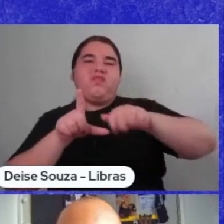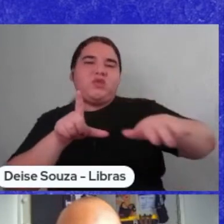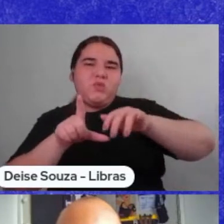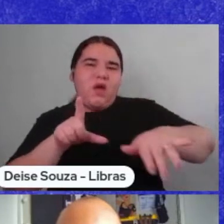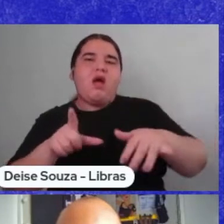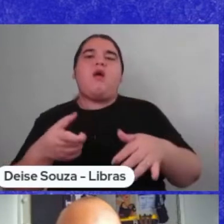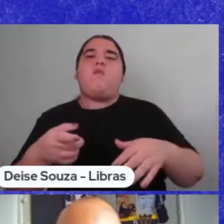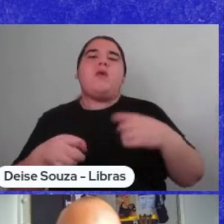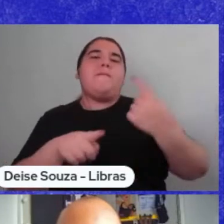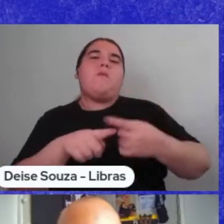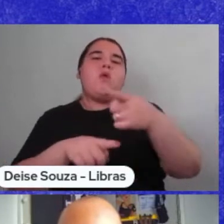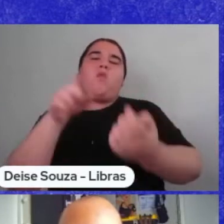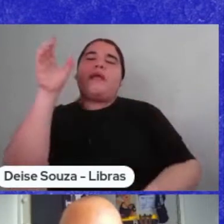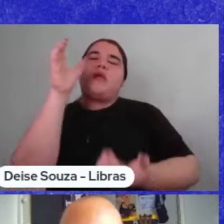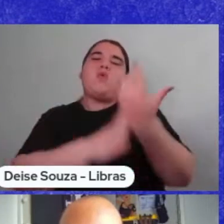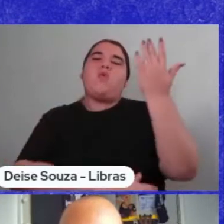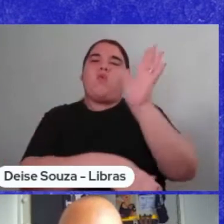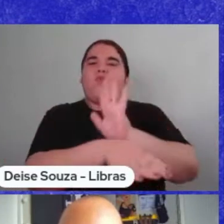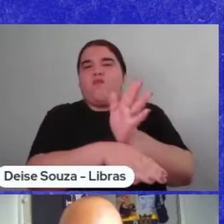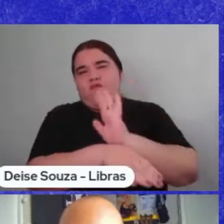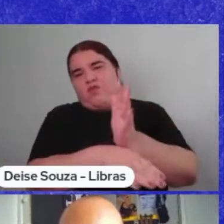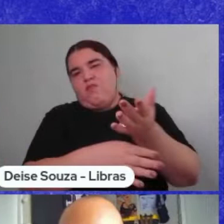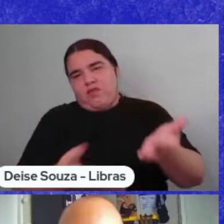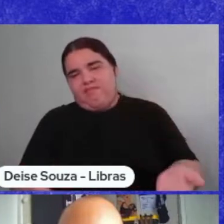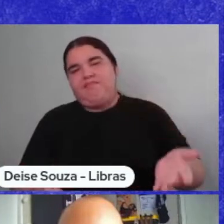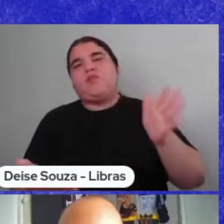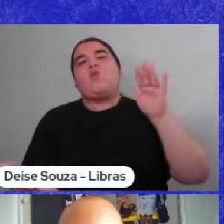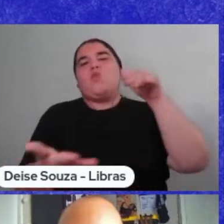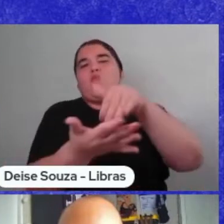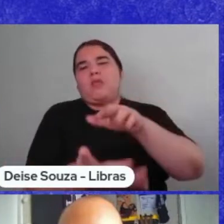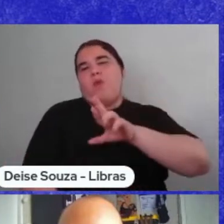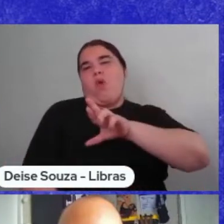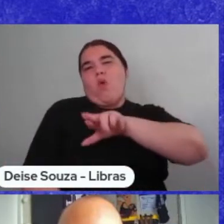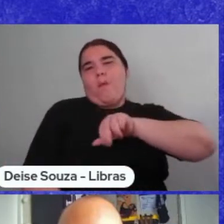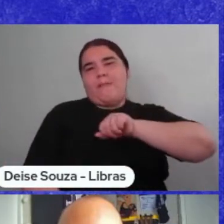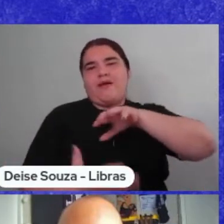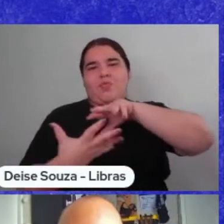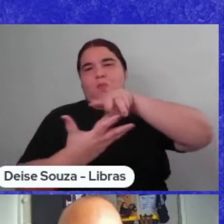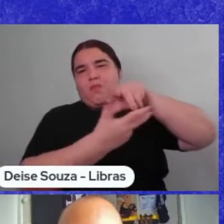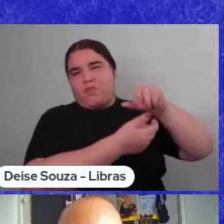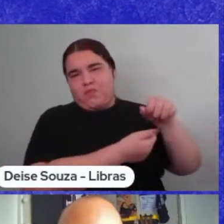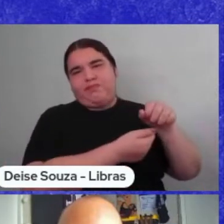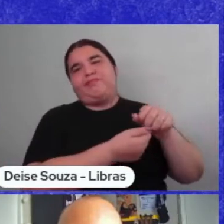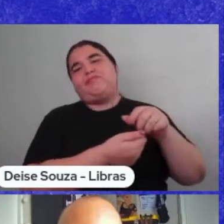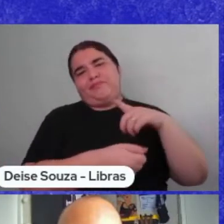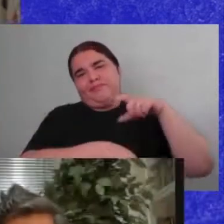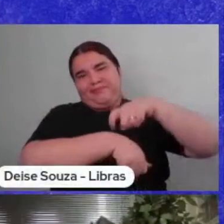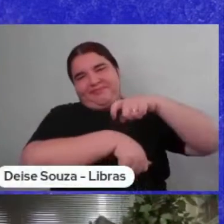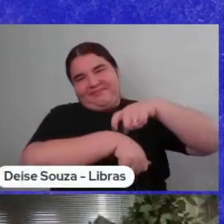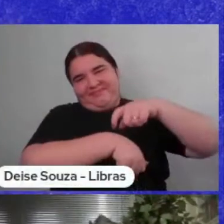e o que te motivou a fazer Os Últimos Românticos do Mundo. Então, você tem um tempinho aí para contar um pouquinho dessa sua história, por